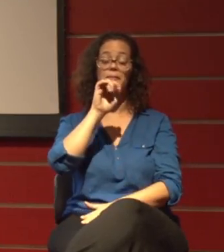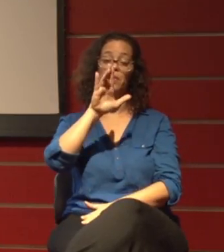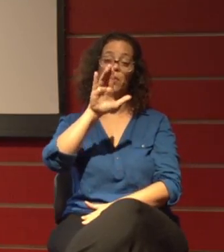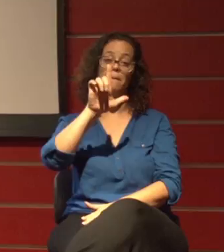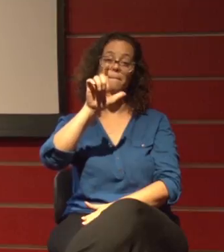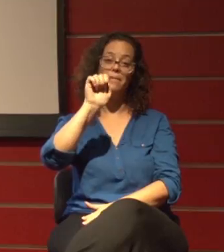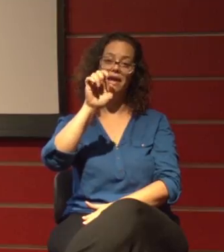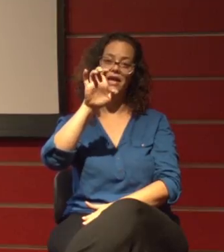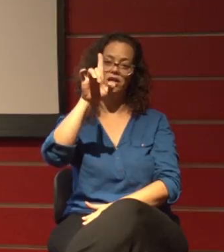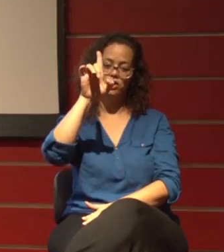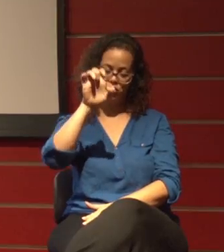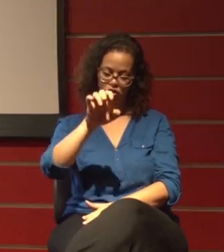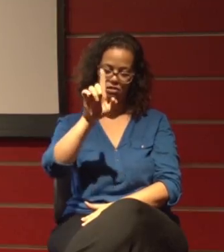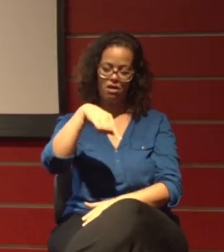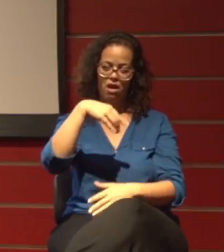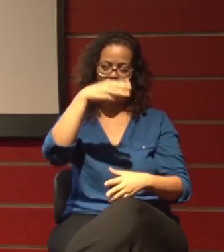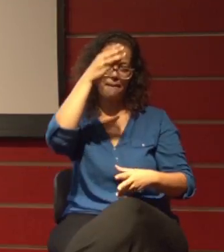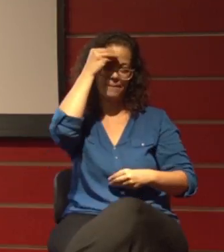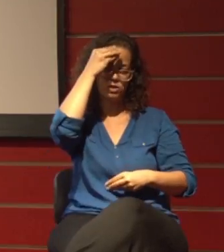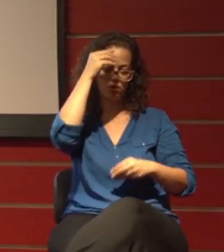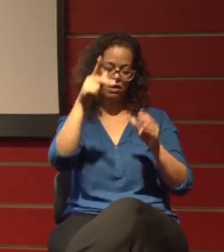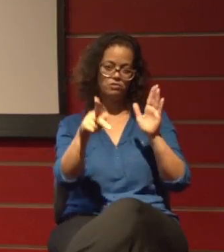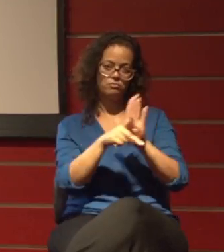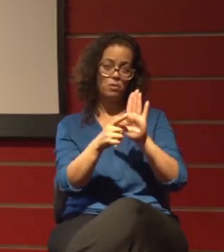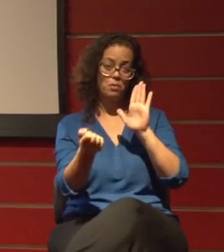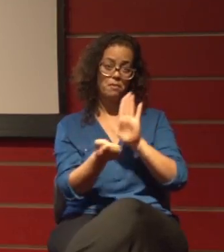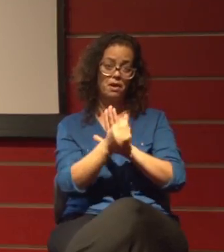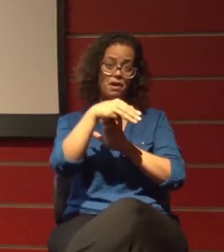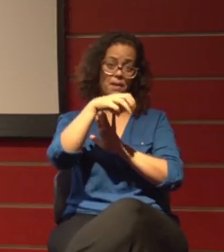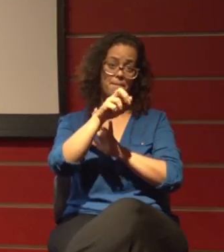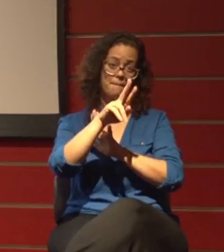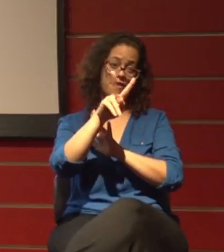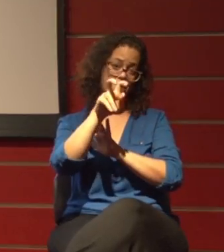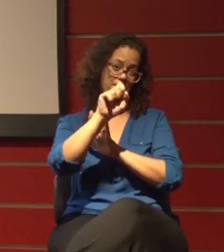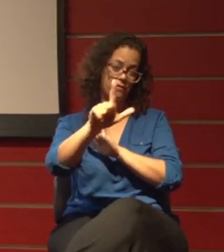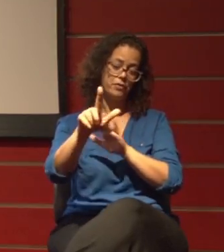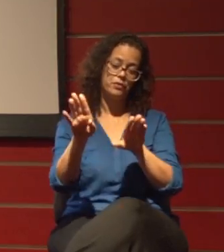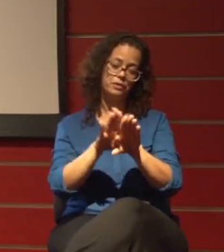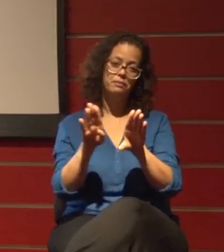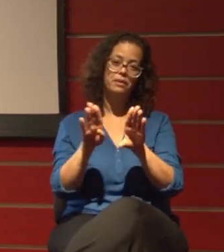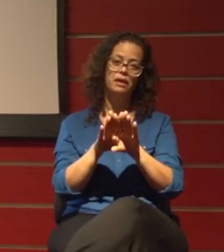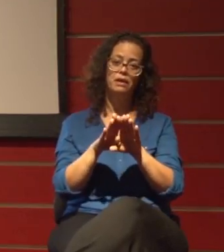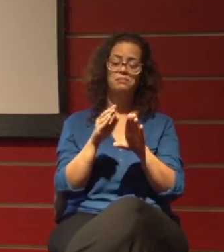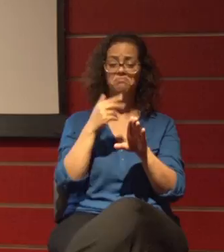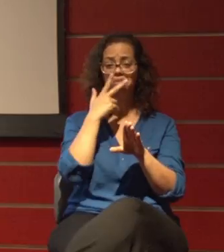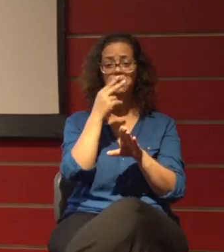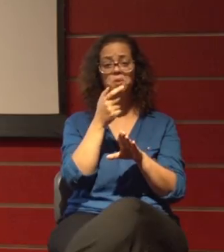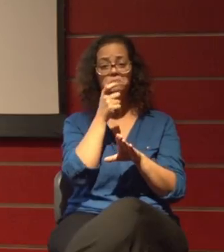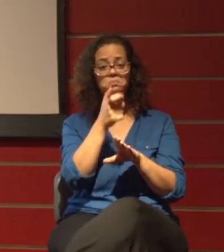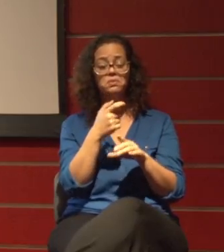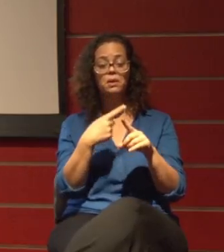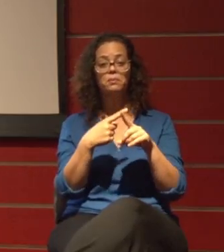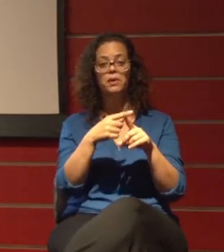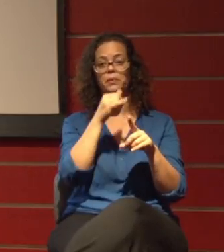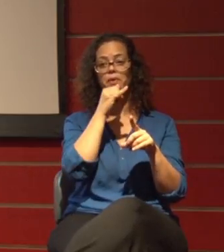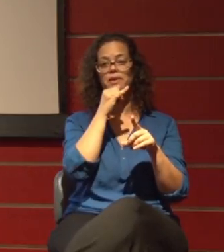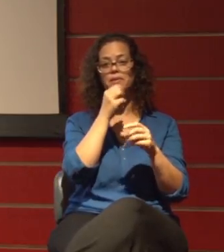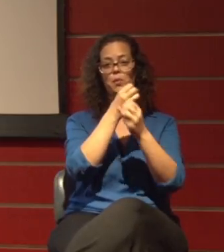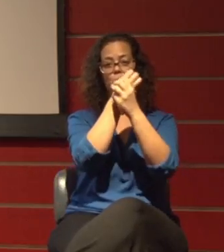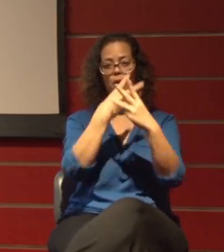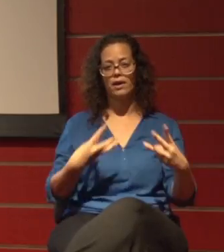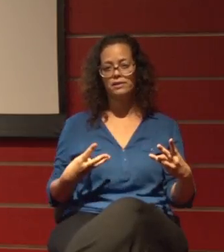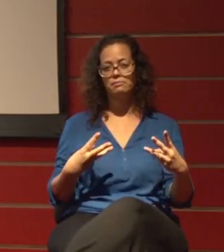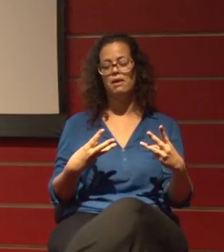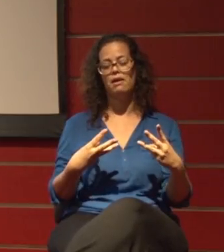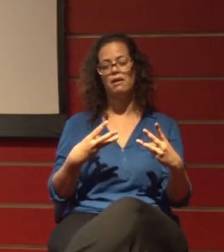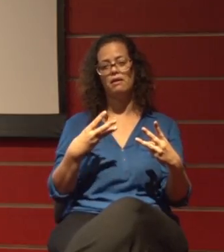personagem da Marvel e acho muito louco assim porque até nos x-men que não não é